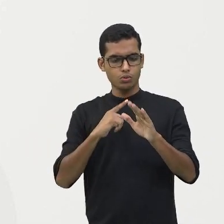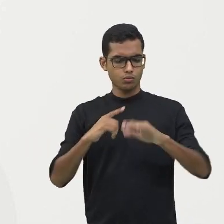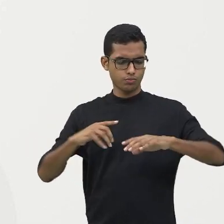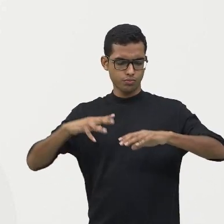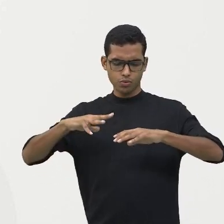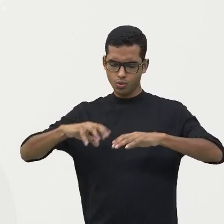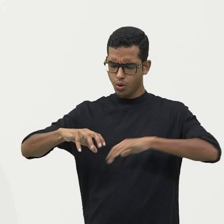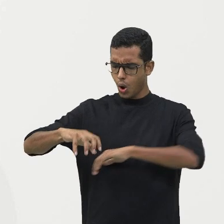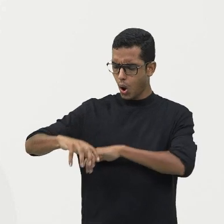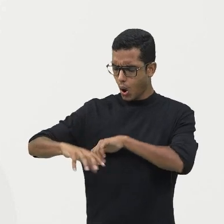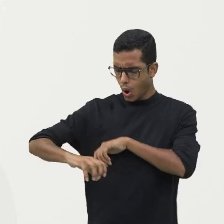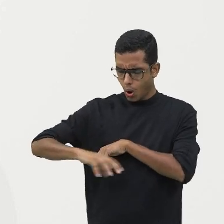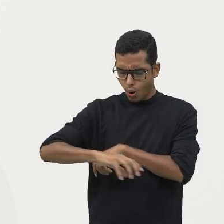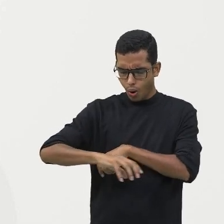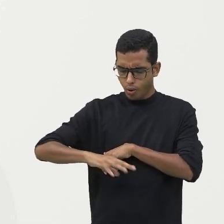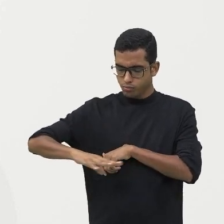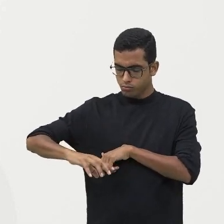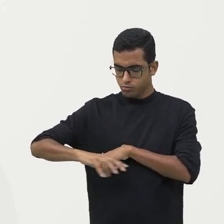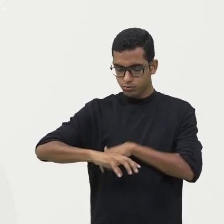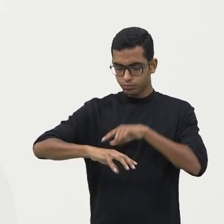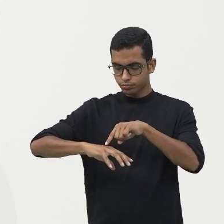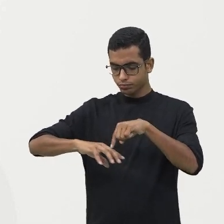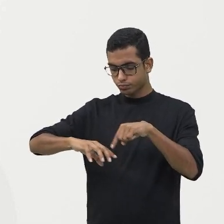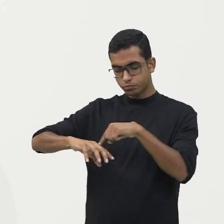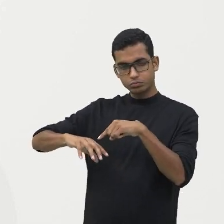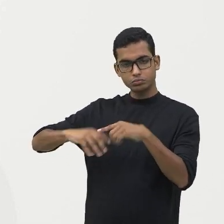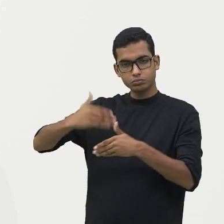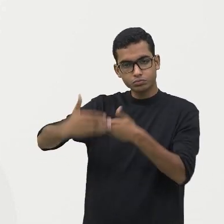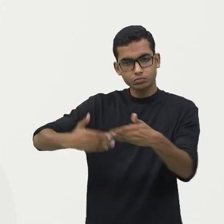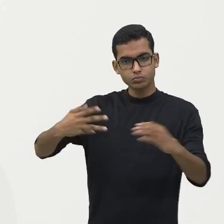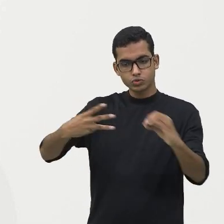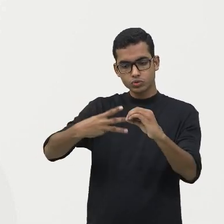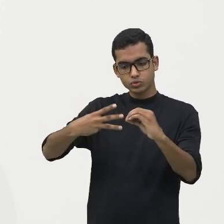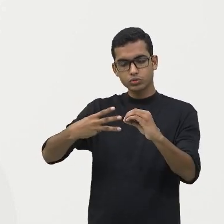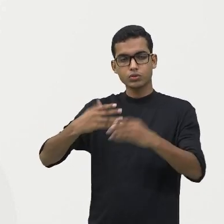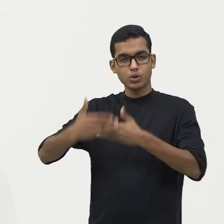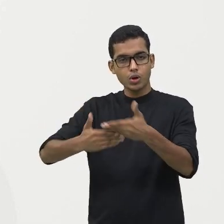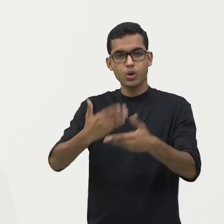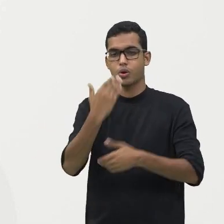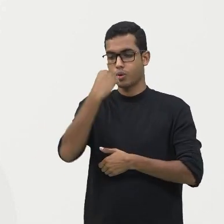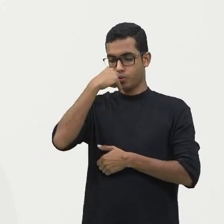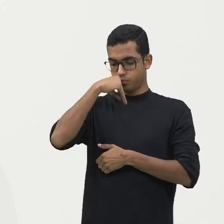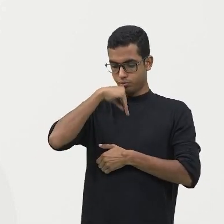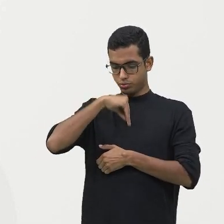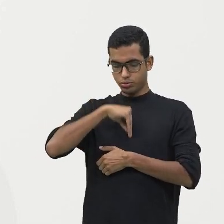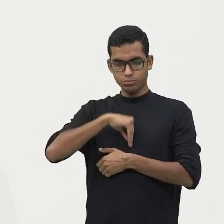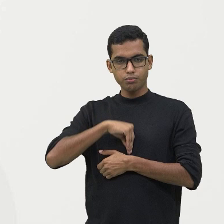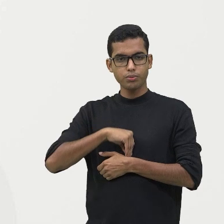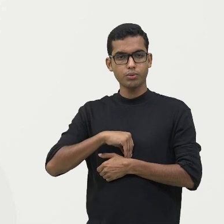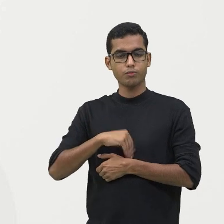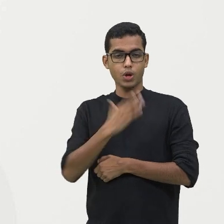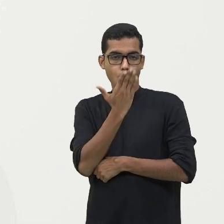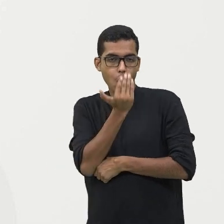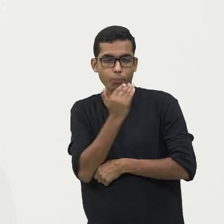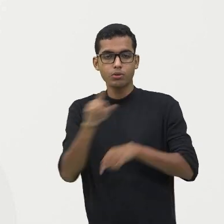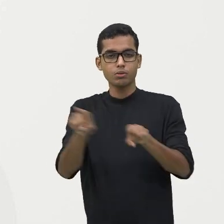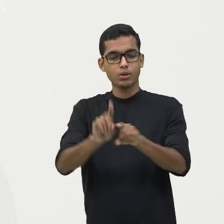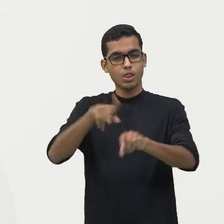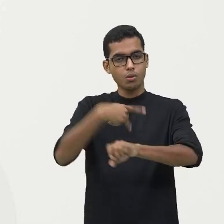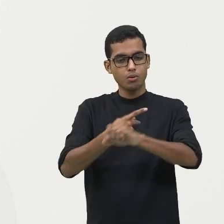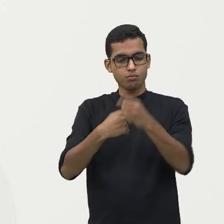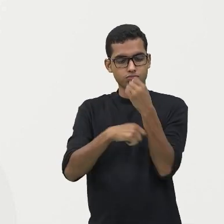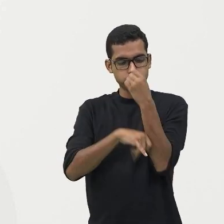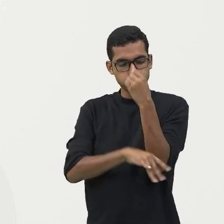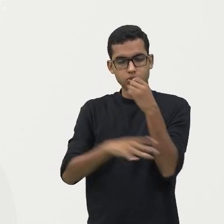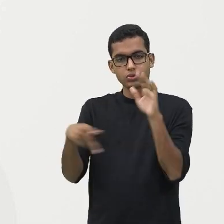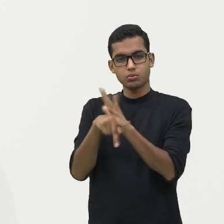digestiva, em que as células é que vão fazer a digestão. A gente não vai ver um estômago, não, mas são